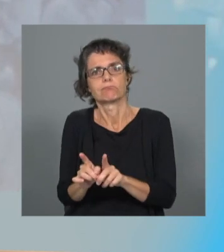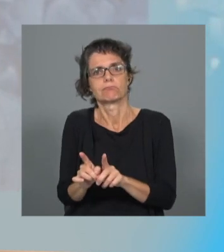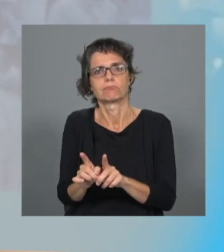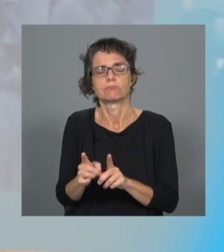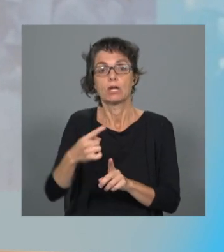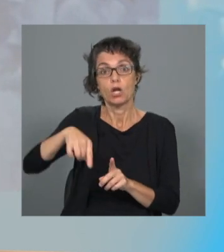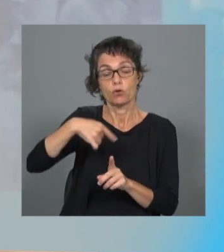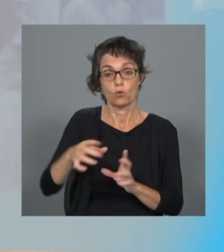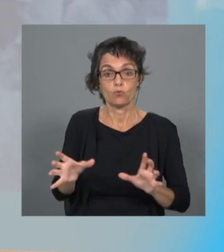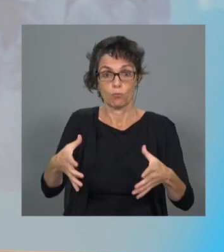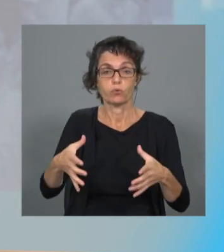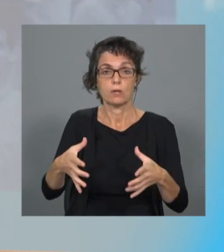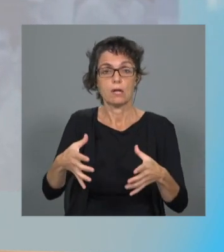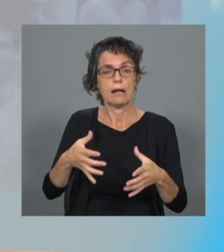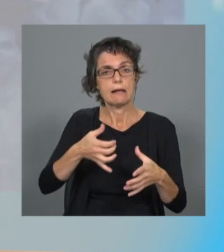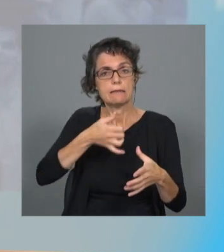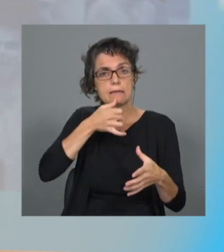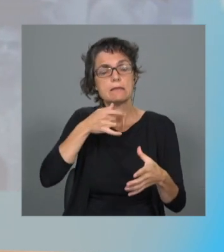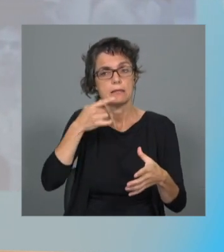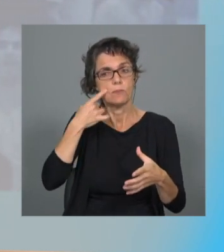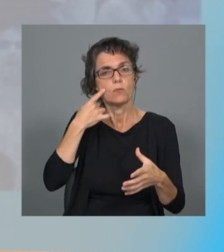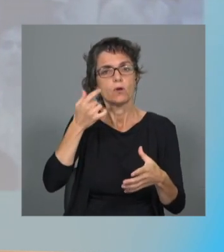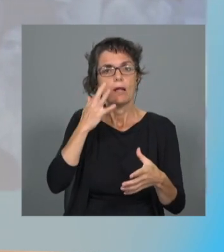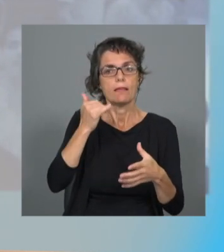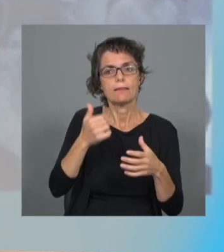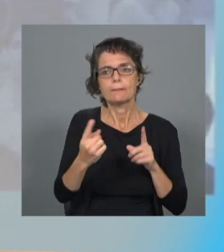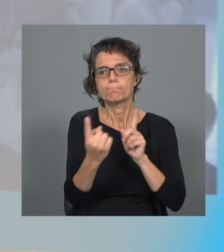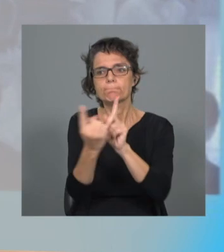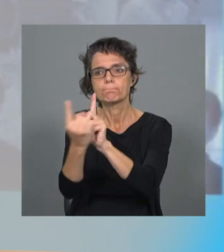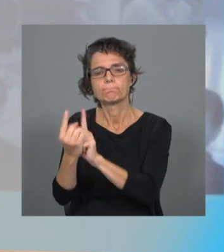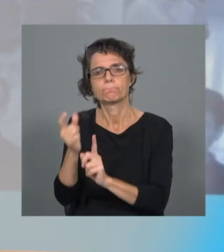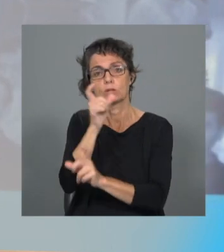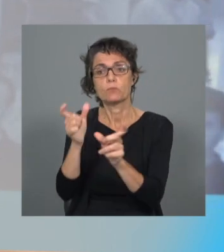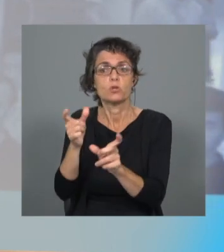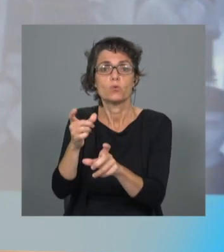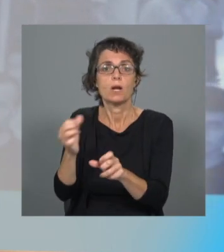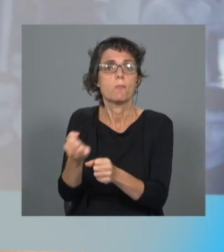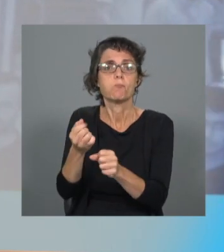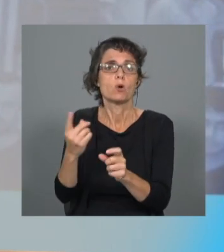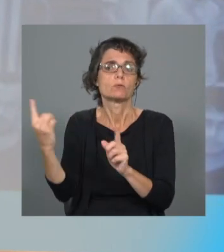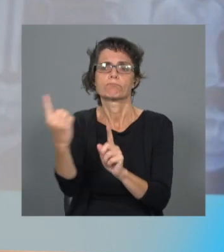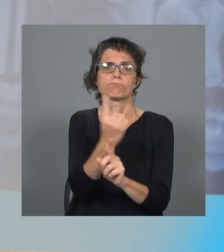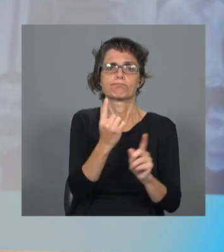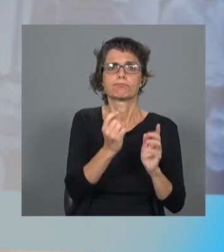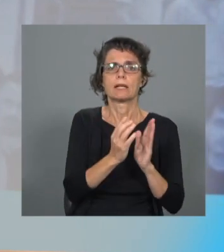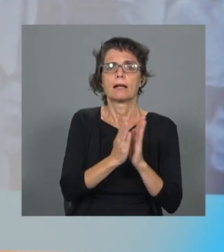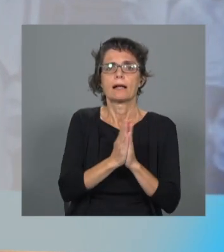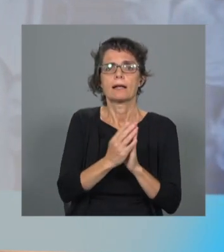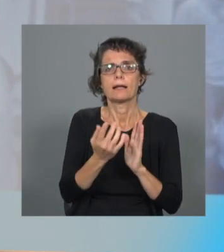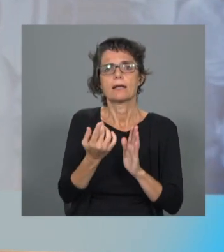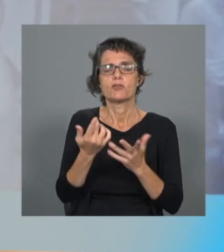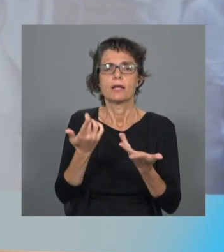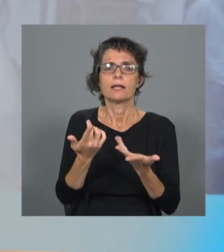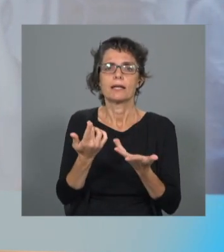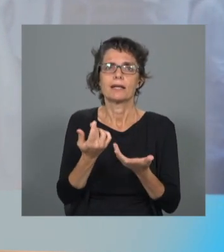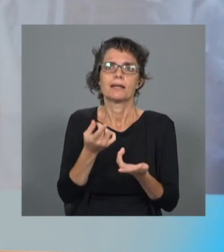enquanto comunidade, quisemos também ir ao encontro daquelas pessoas que já não têm possibilidade de ir à igreja, que fizeram daquela paróquia o seu lugar de culto, o seu lugar